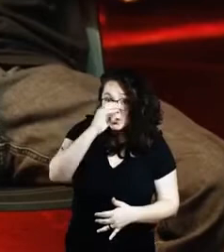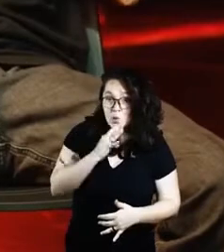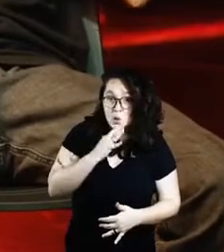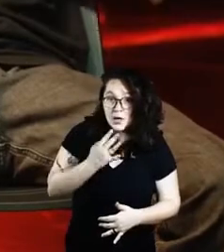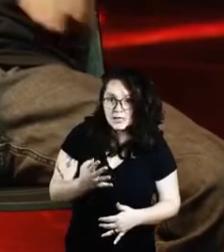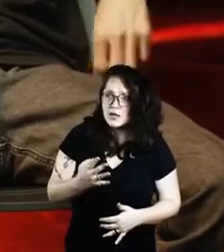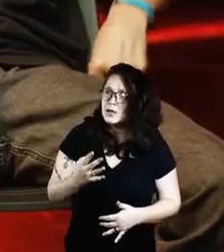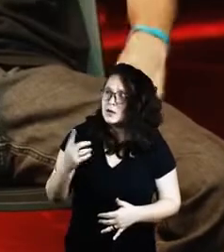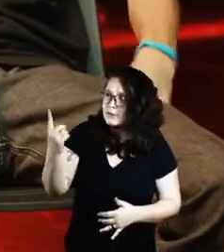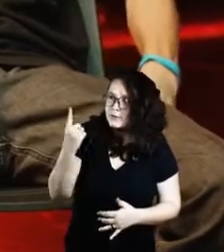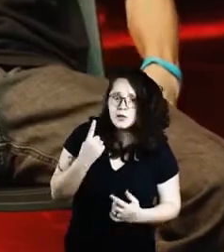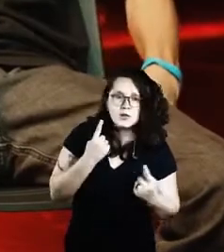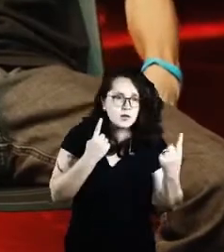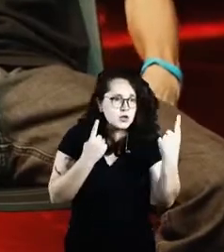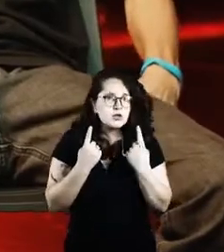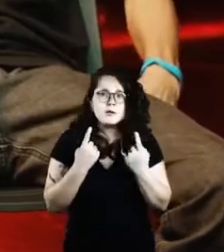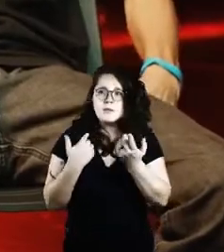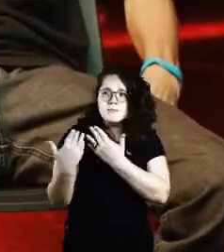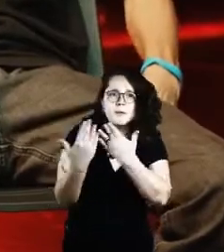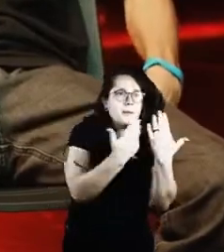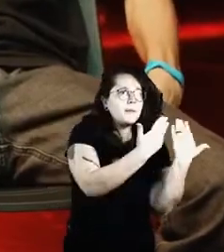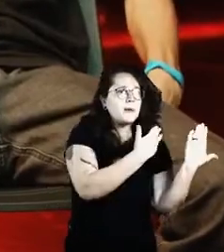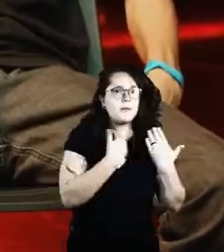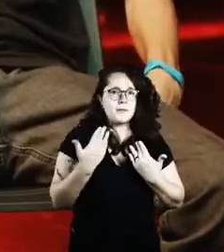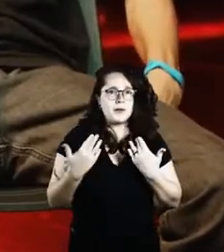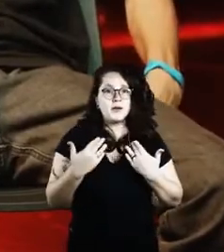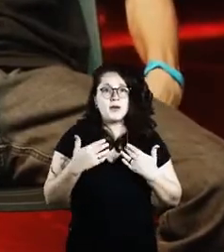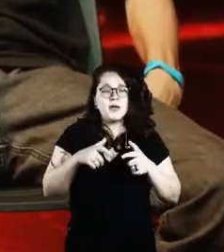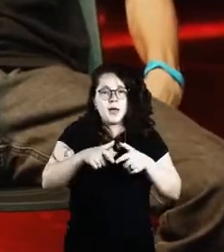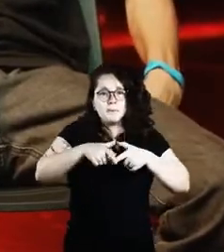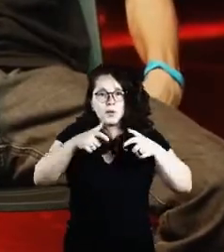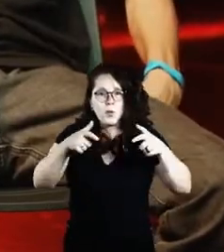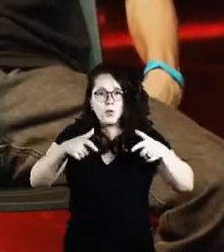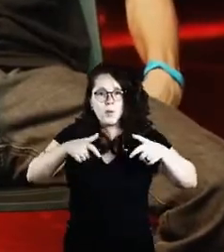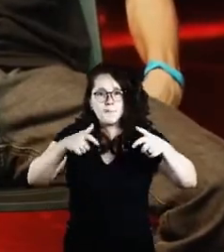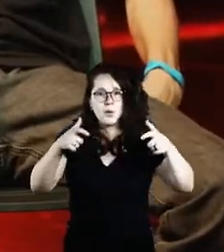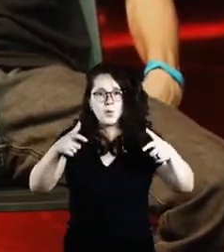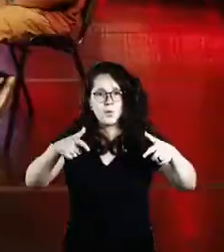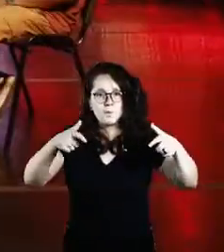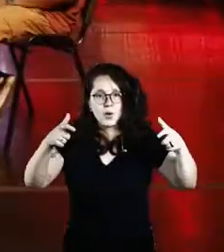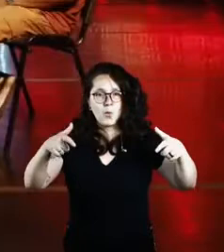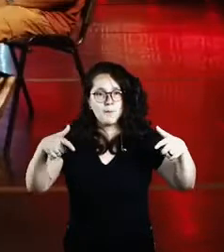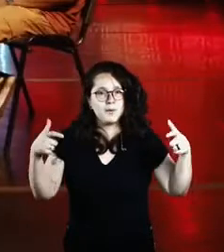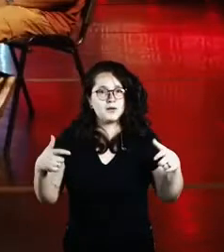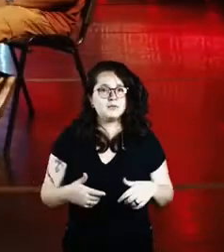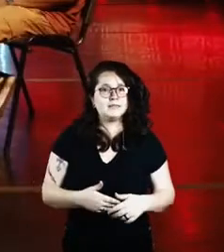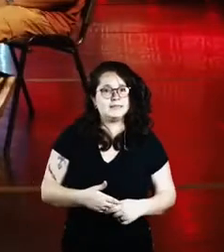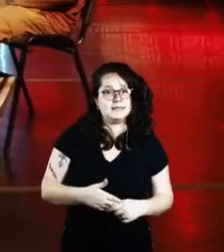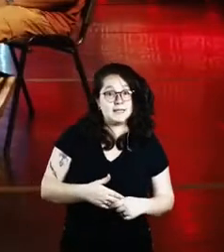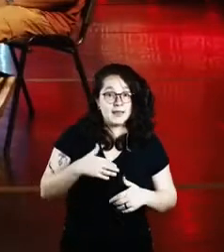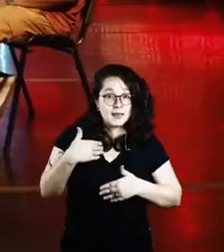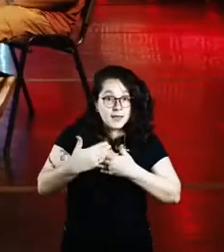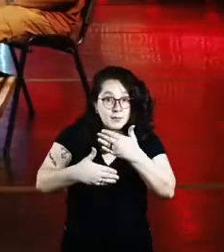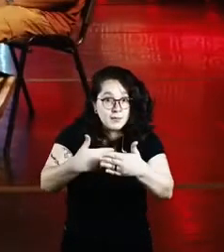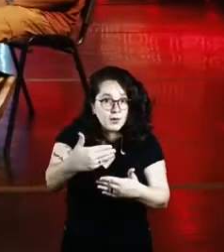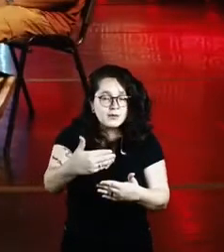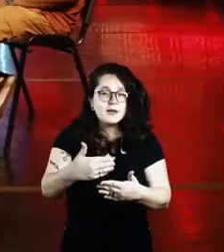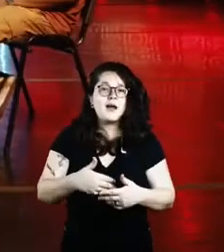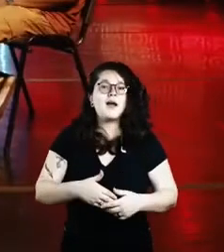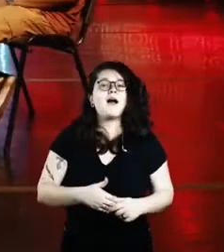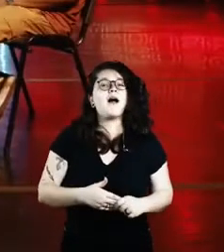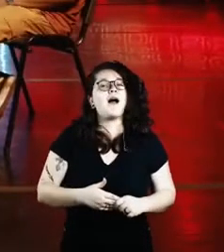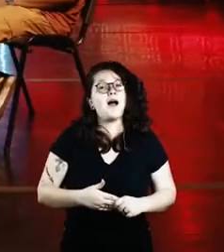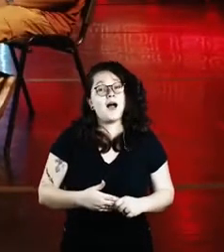com o outro, outro falar ali, outro ali, e o negócio foi crescendo. Depois que pegou uma proporção, aí neguinho já